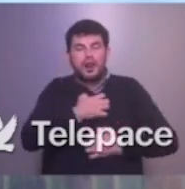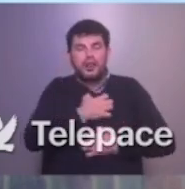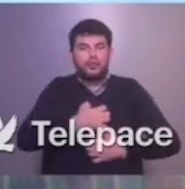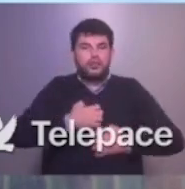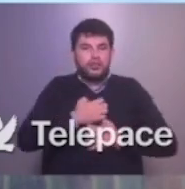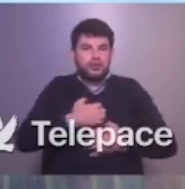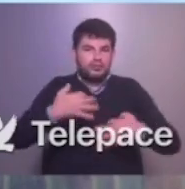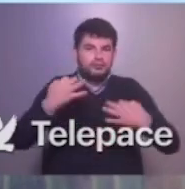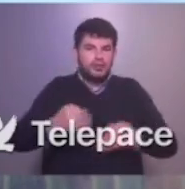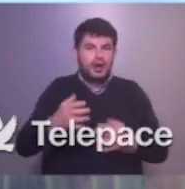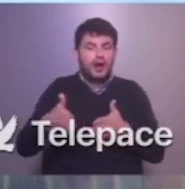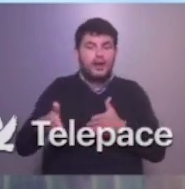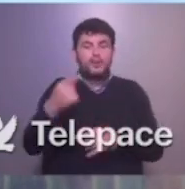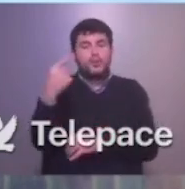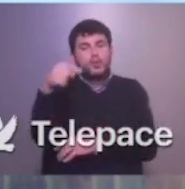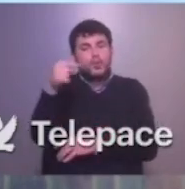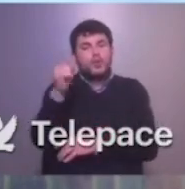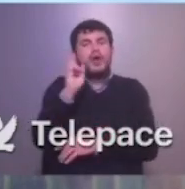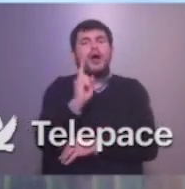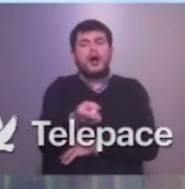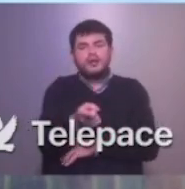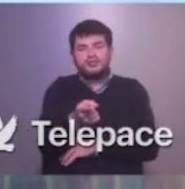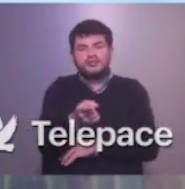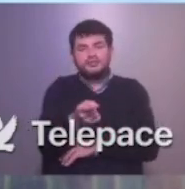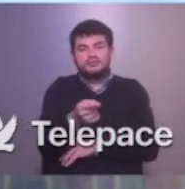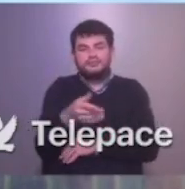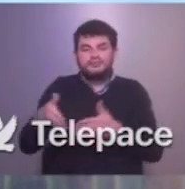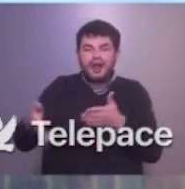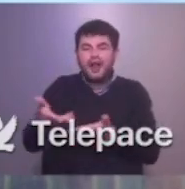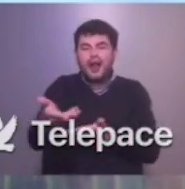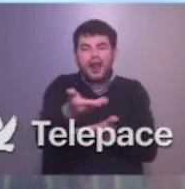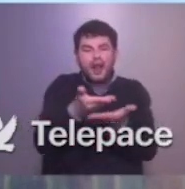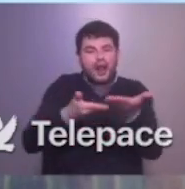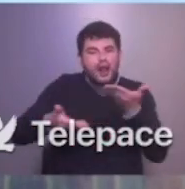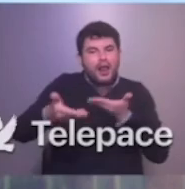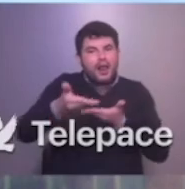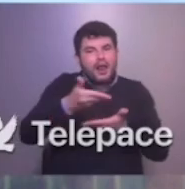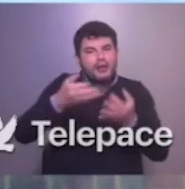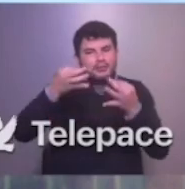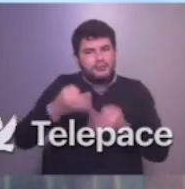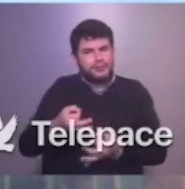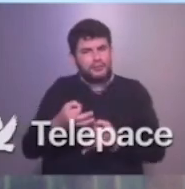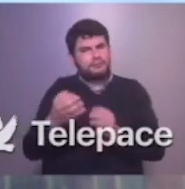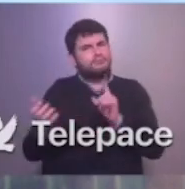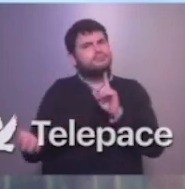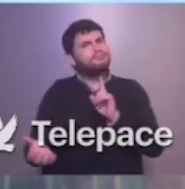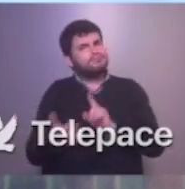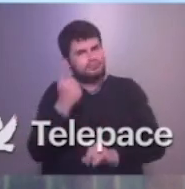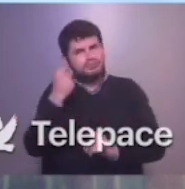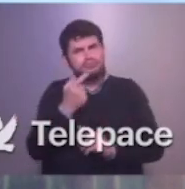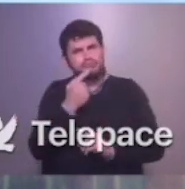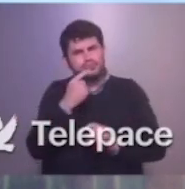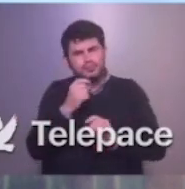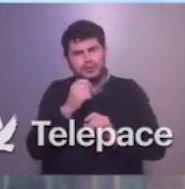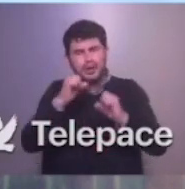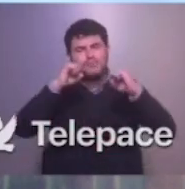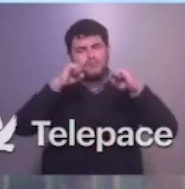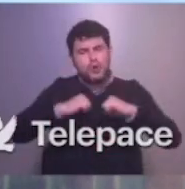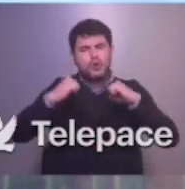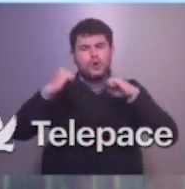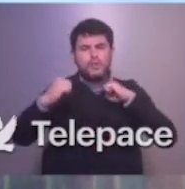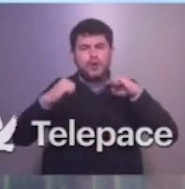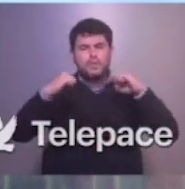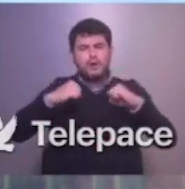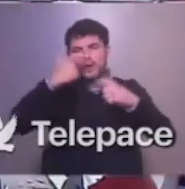tormento, o único caminho está na via do diálogo, para conseguir entendimentos